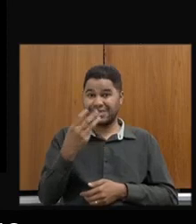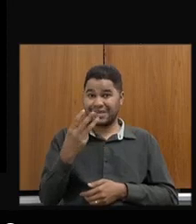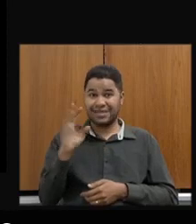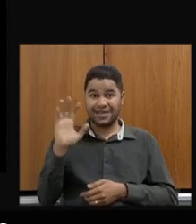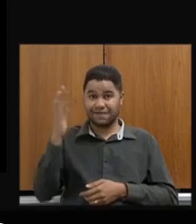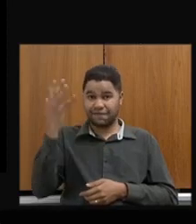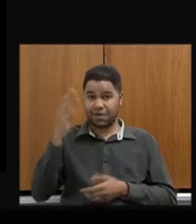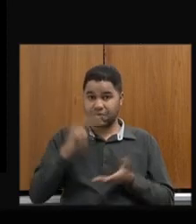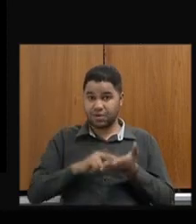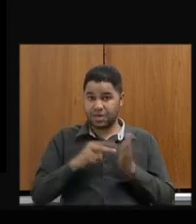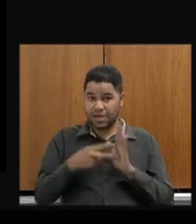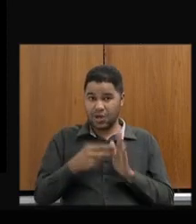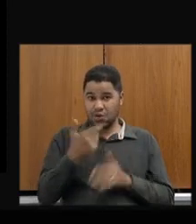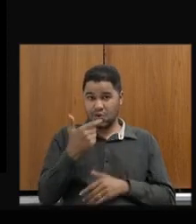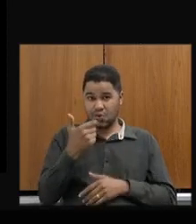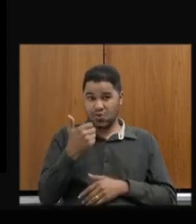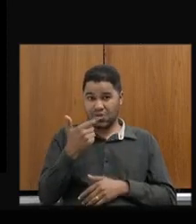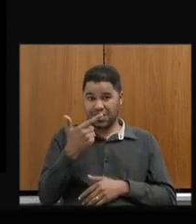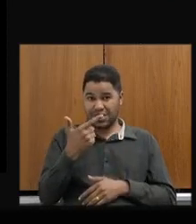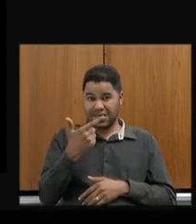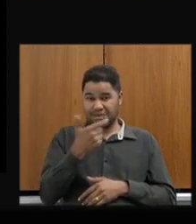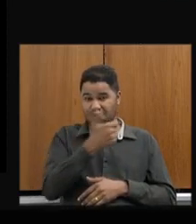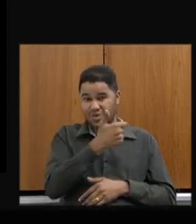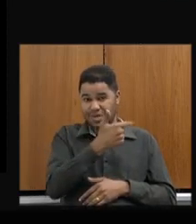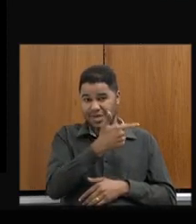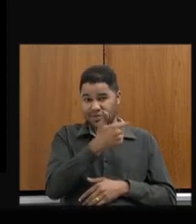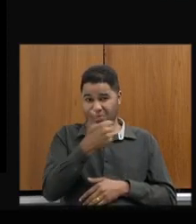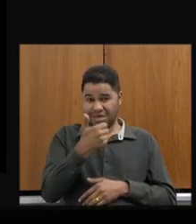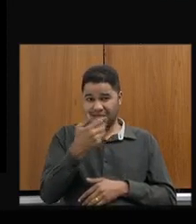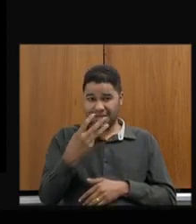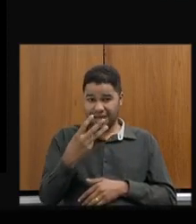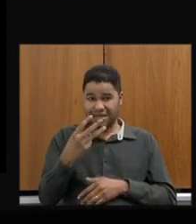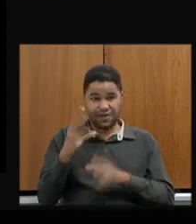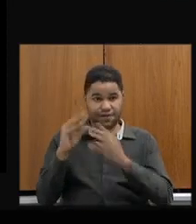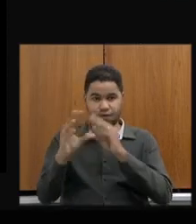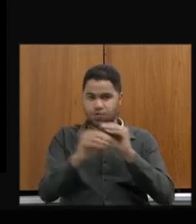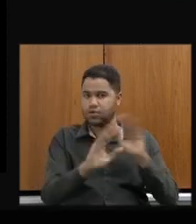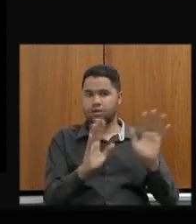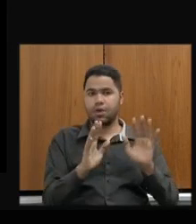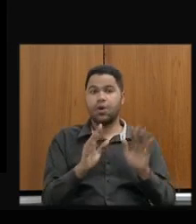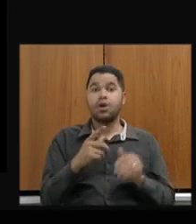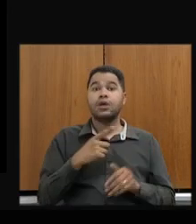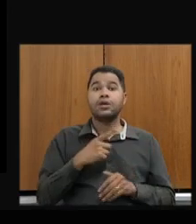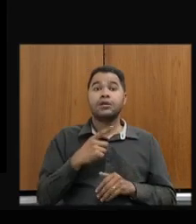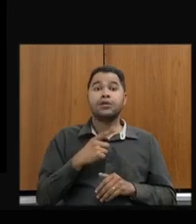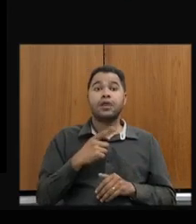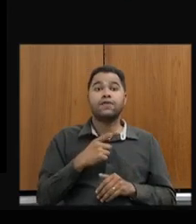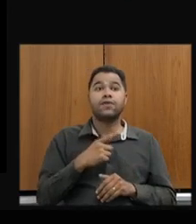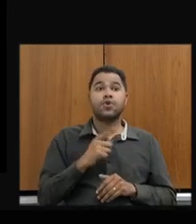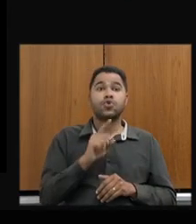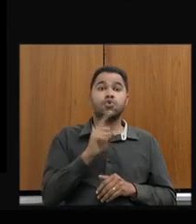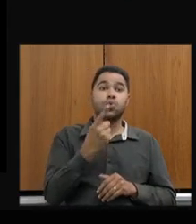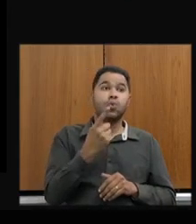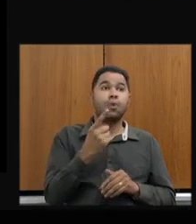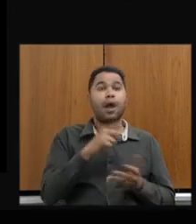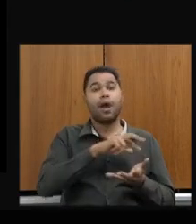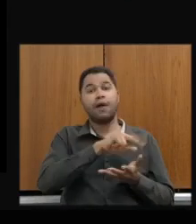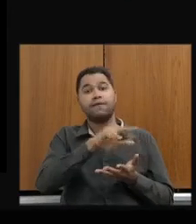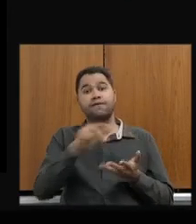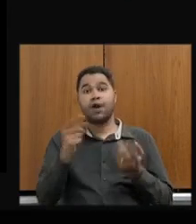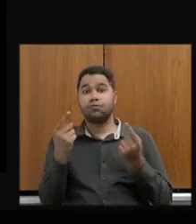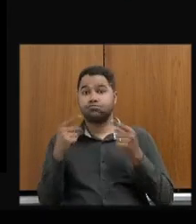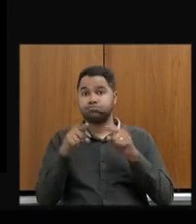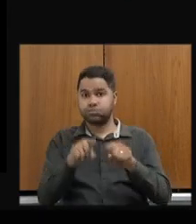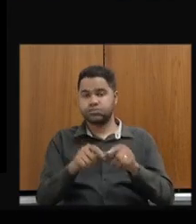eventos não quer dizer que 213 presos fugiram quer dizer que houve 203 fugas desde um a vários presos